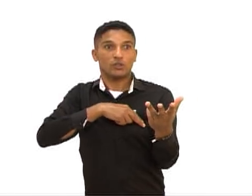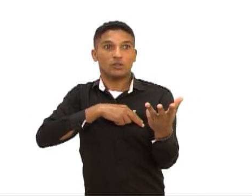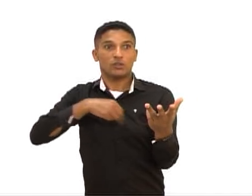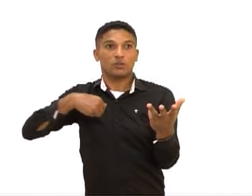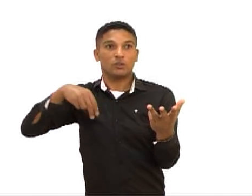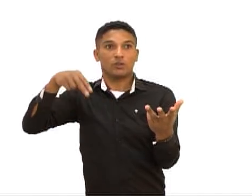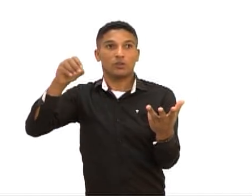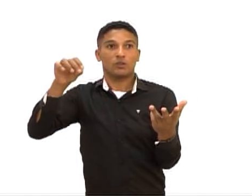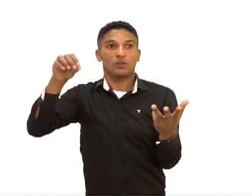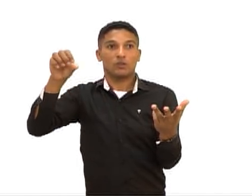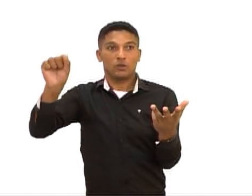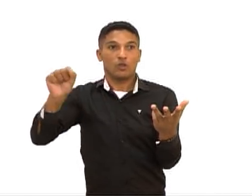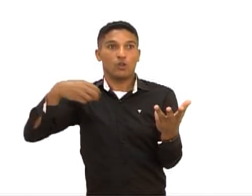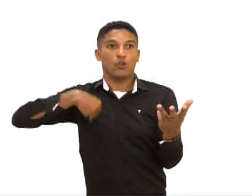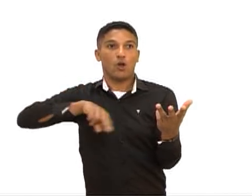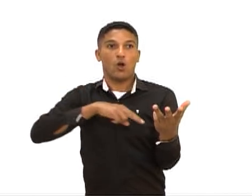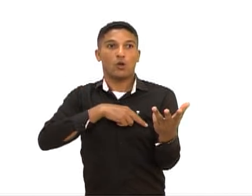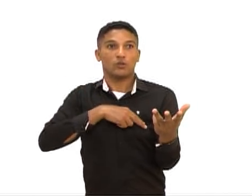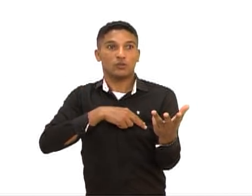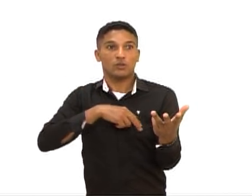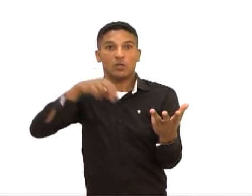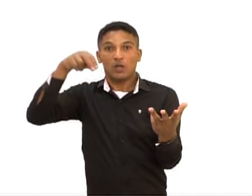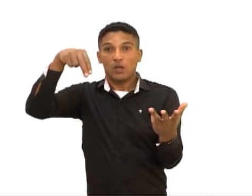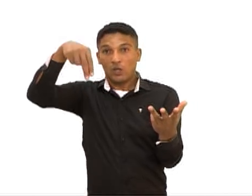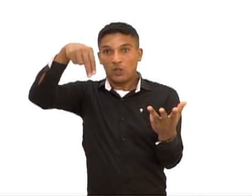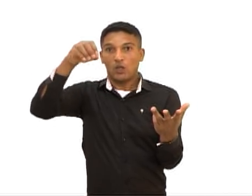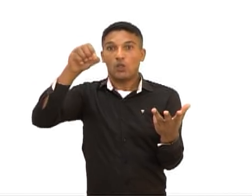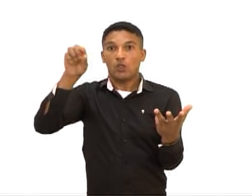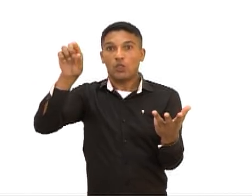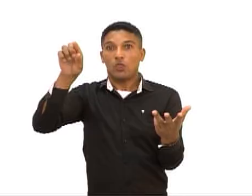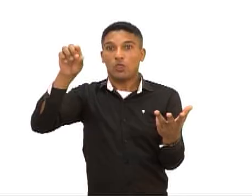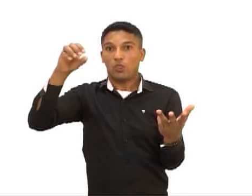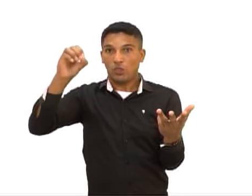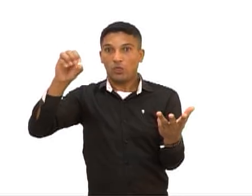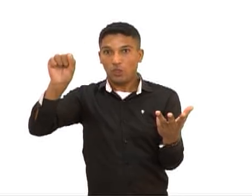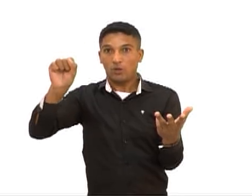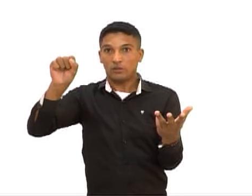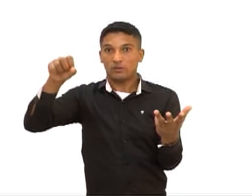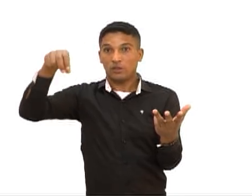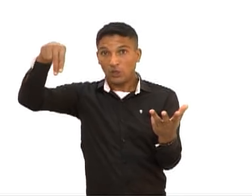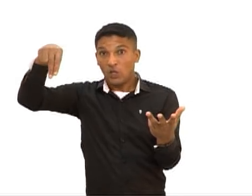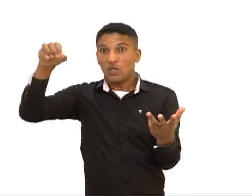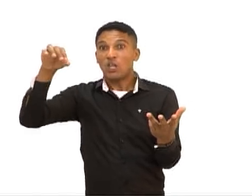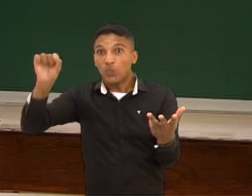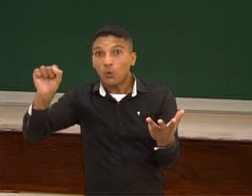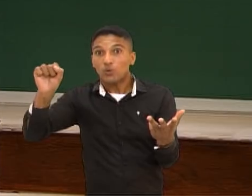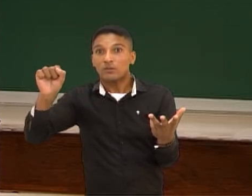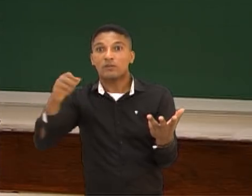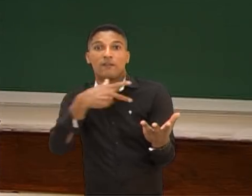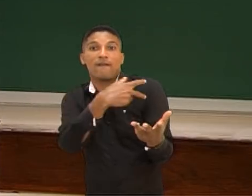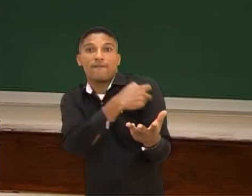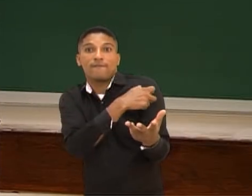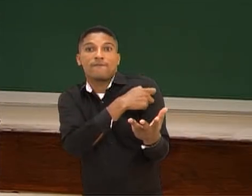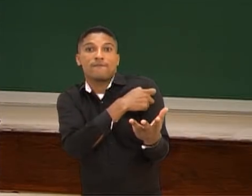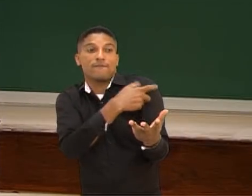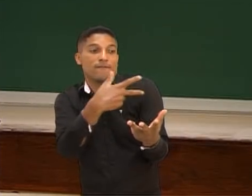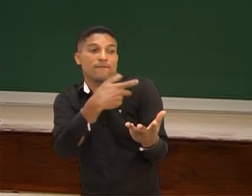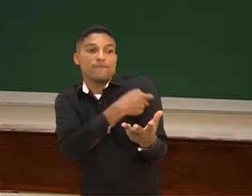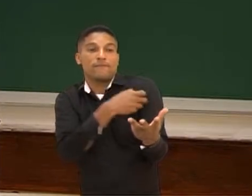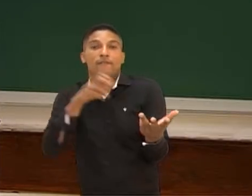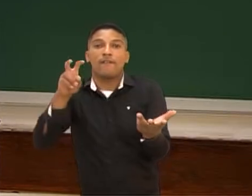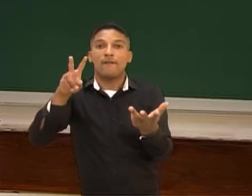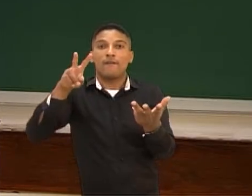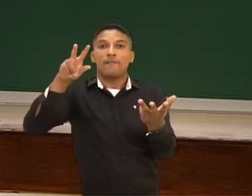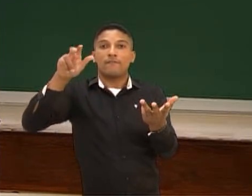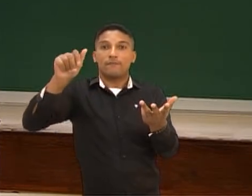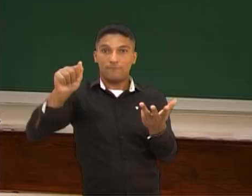e para o vós, que é a segunda pessoa do singular e do plural, do presente do modo indicativo, a gente pega a palavra e tira o S, né? Pega a